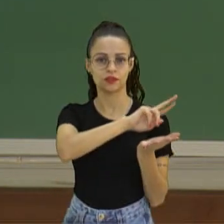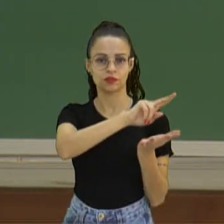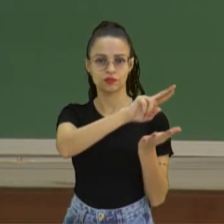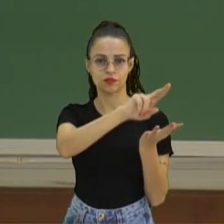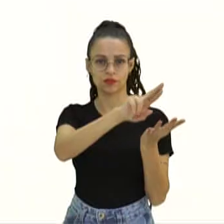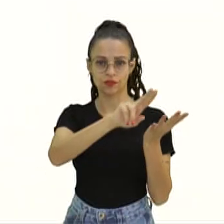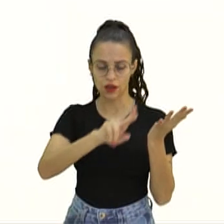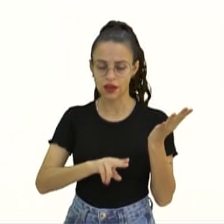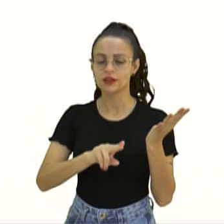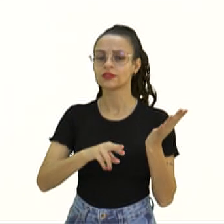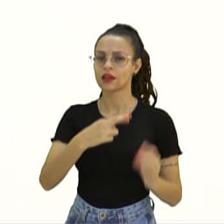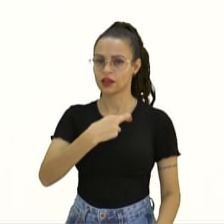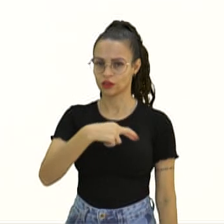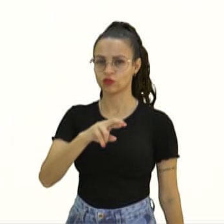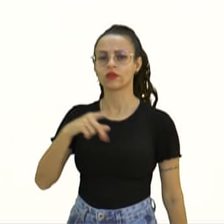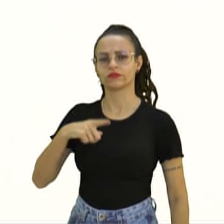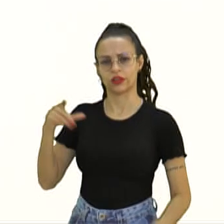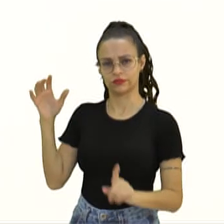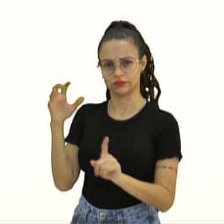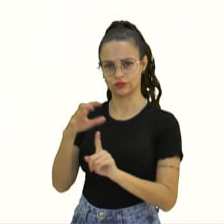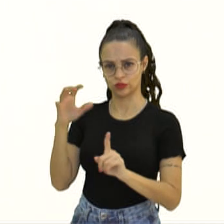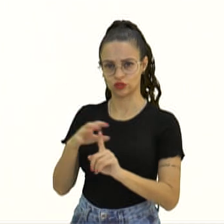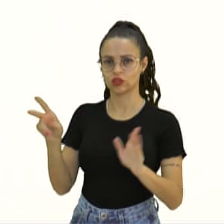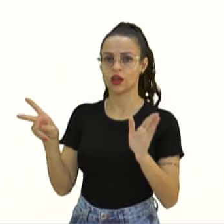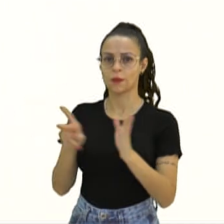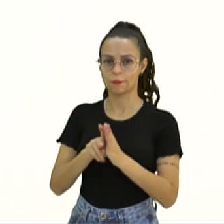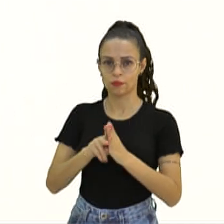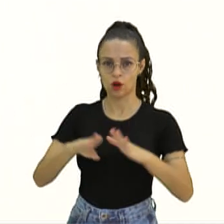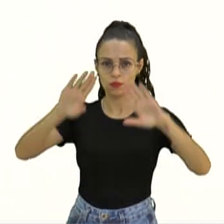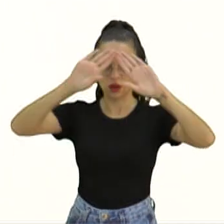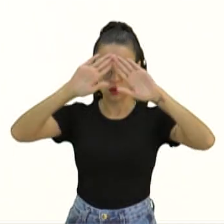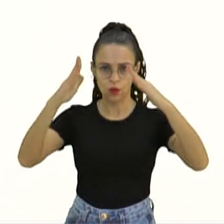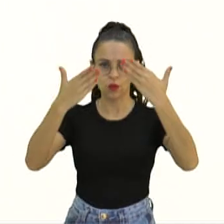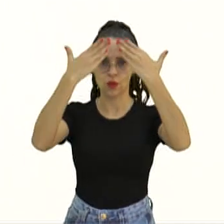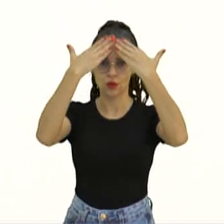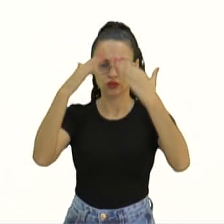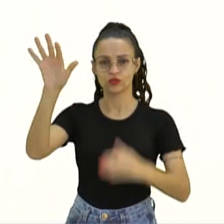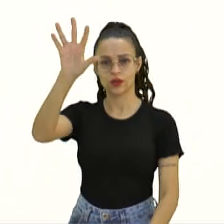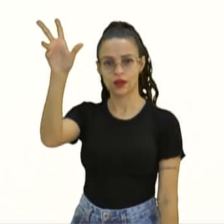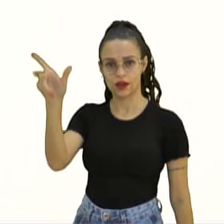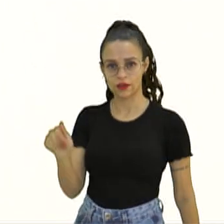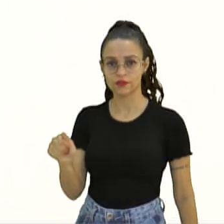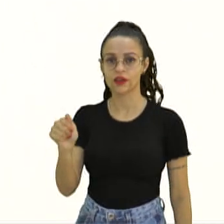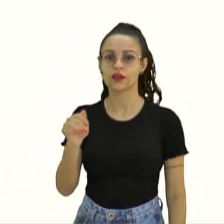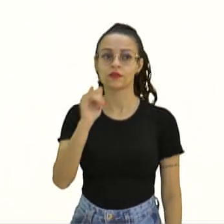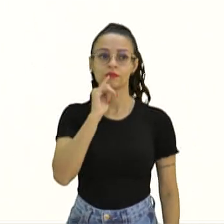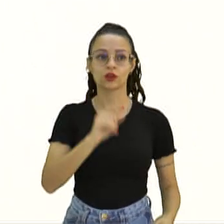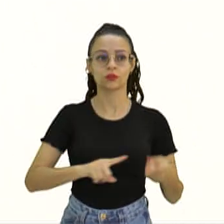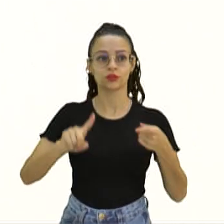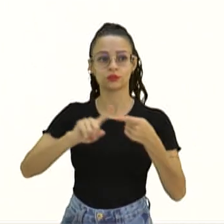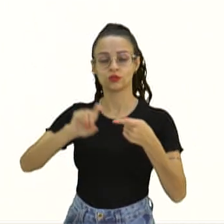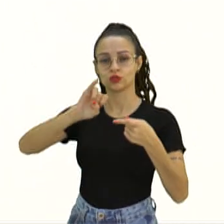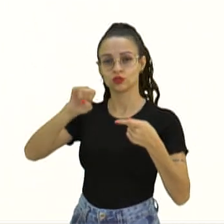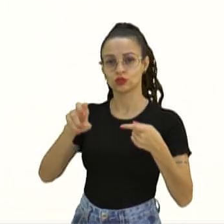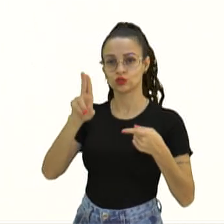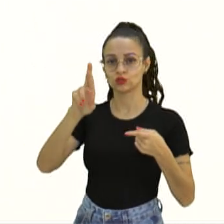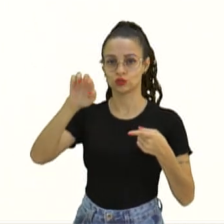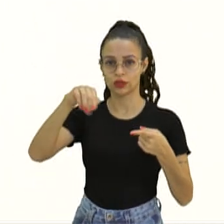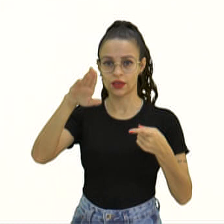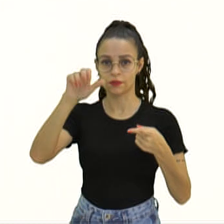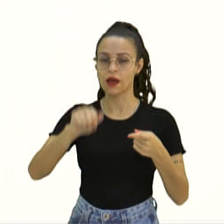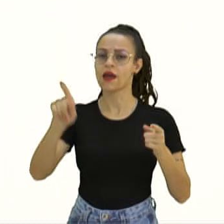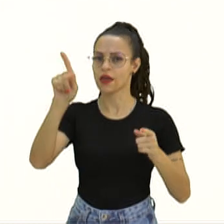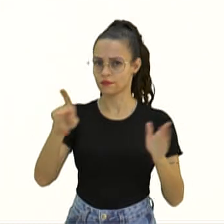que possuem influências dos cultos aos Orixás trazidos da África entre elas a Jurema Sagrada que é um